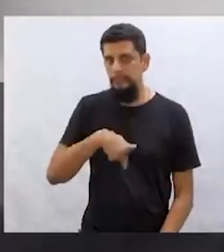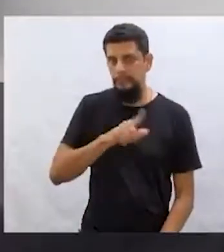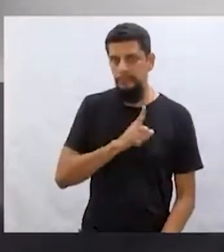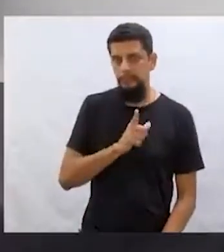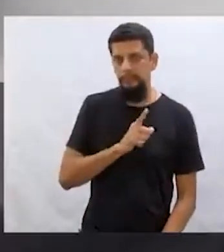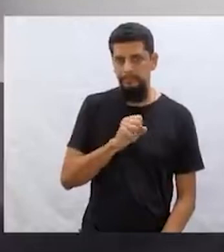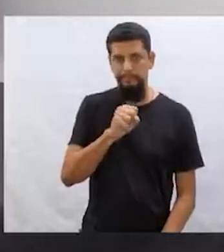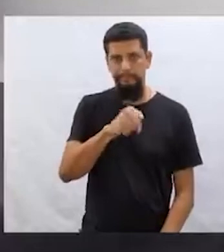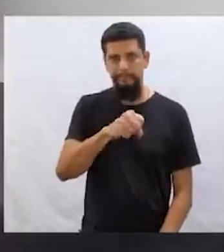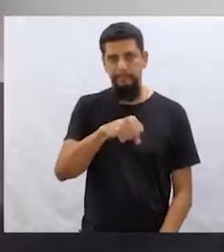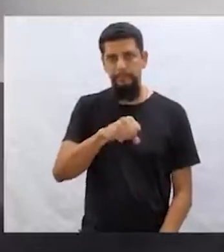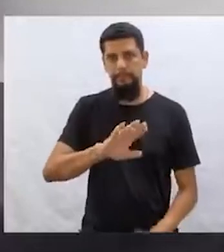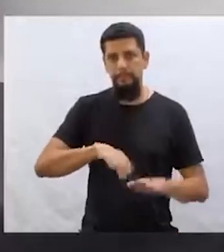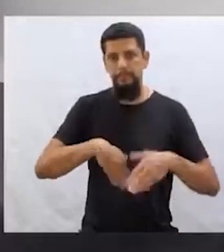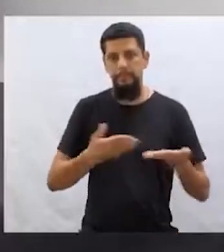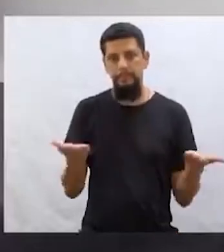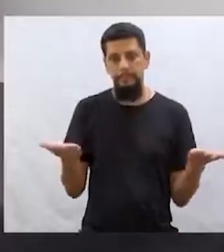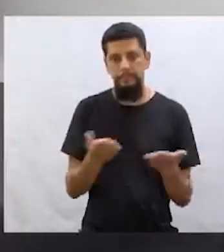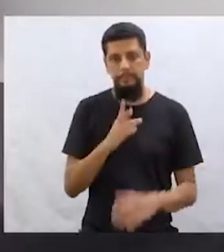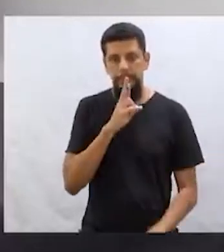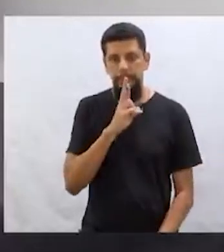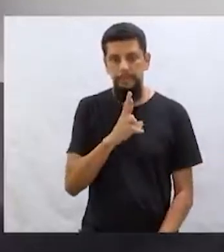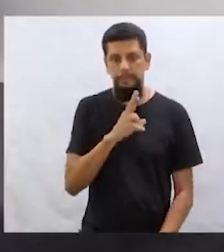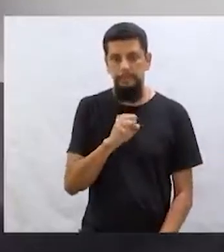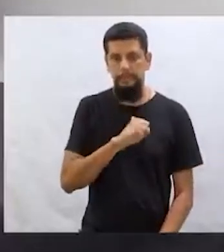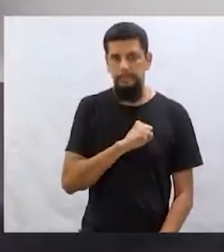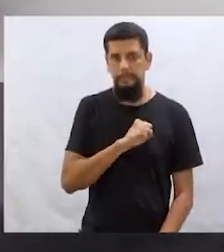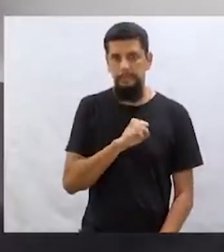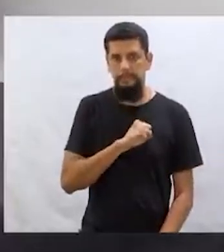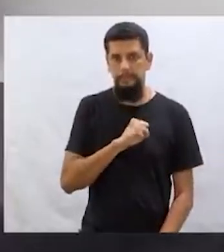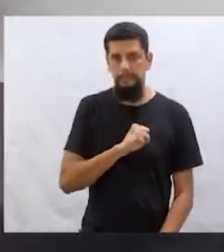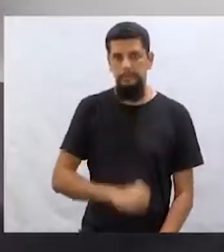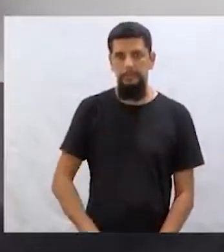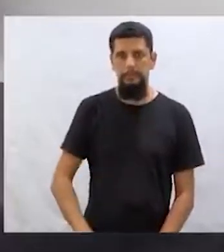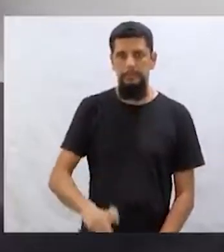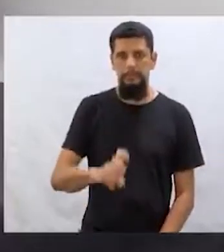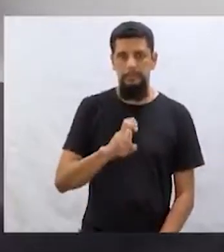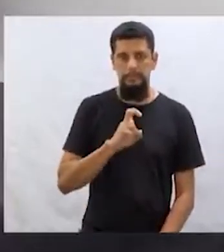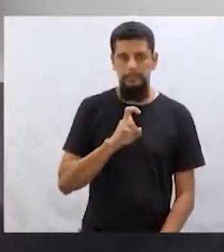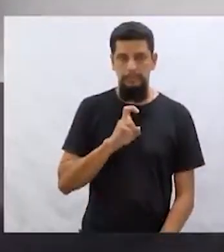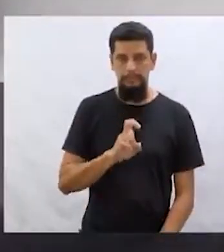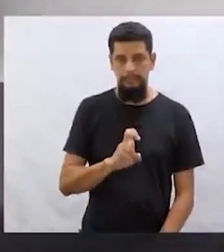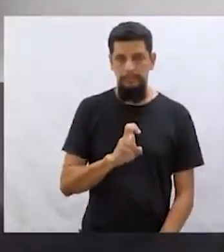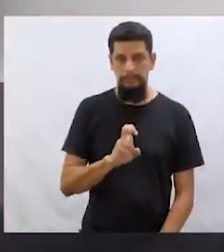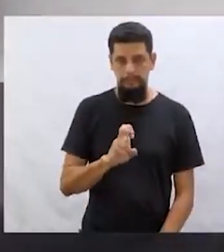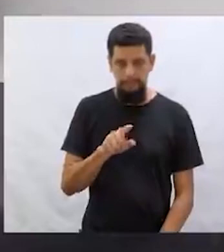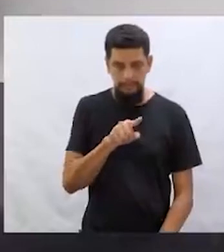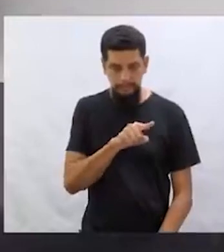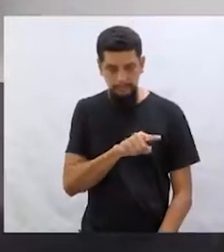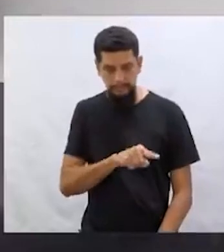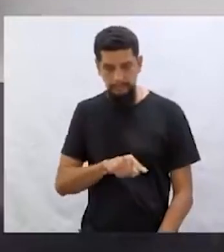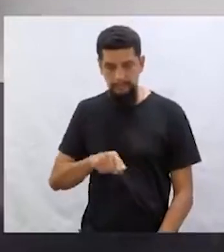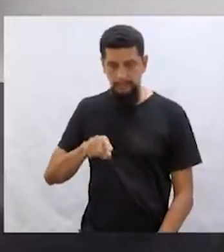aqui? Isso mesmo. Então, a resposta é esta daqui, o número